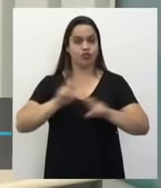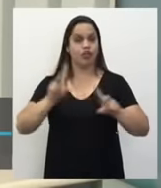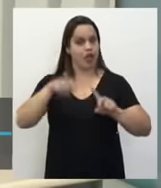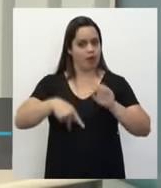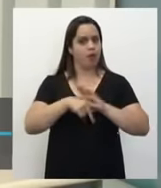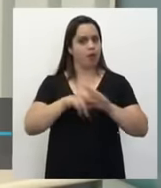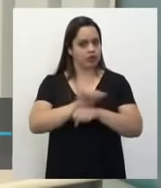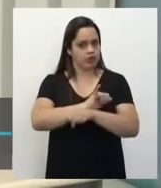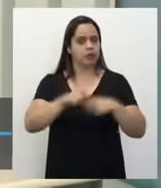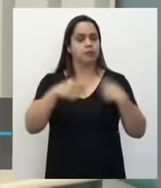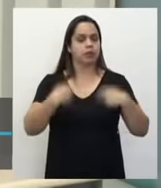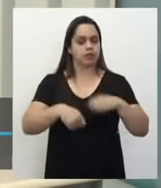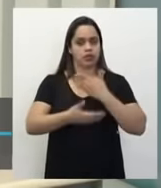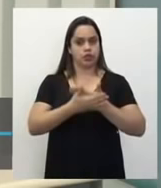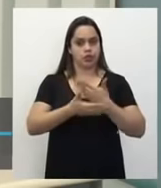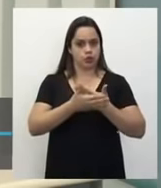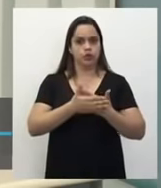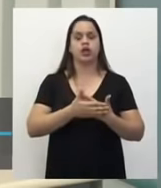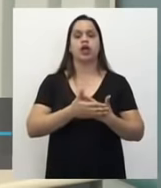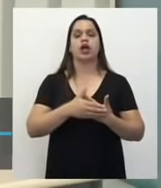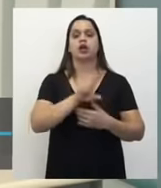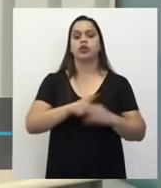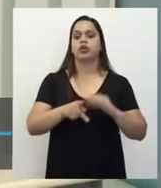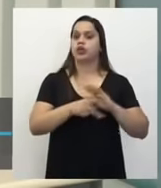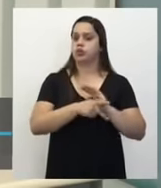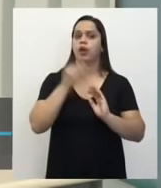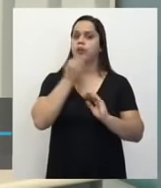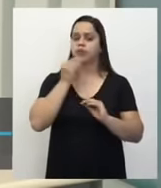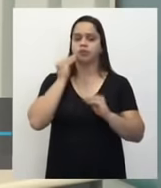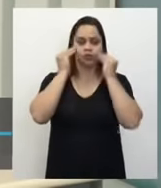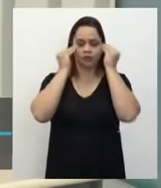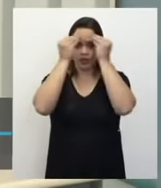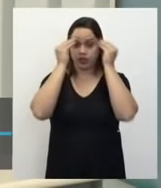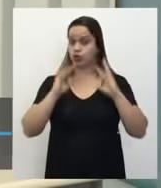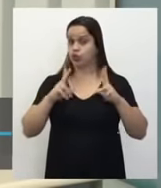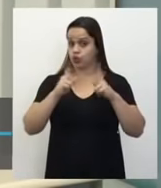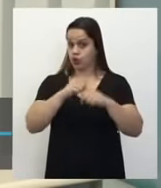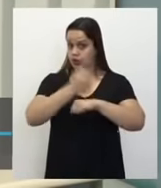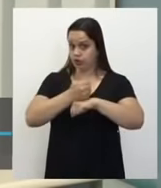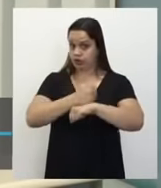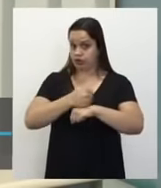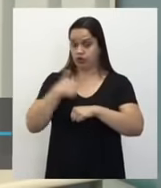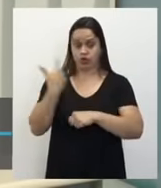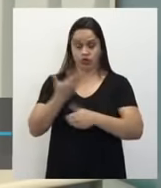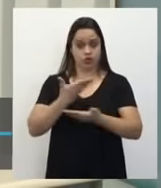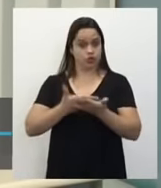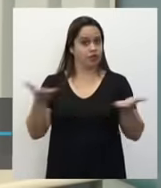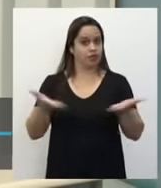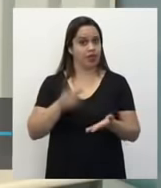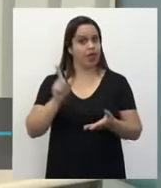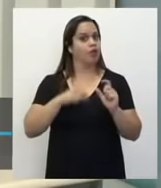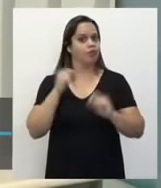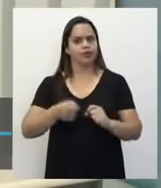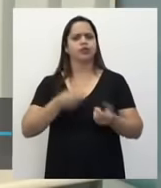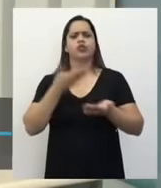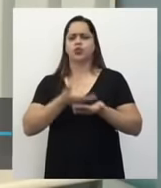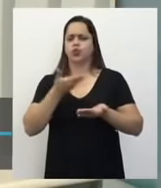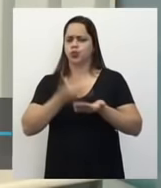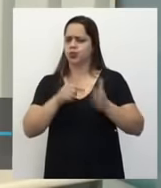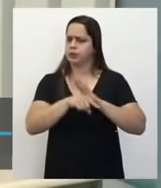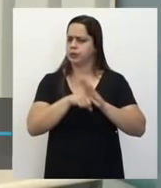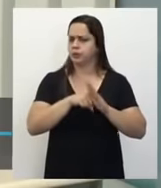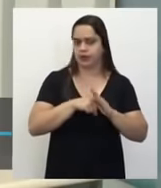que tem que ser estudada através da maquiagem. Então, todas as profissões que a gente conversou aqui, turma, é através de muito estudo, tá?